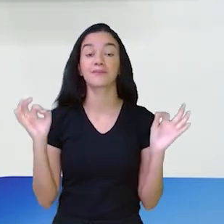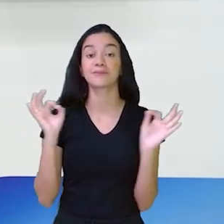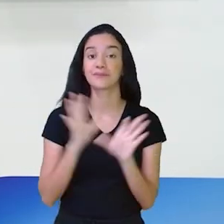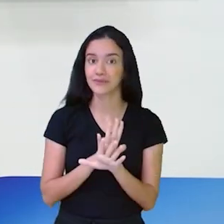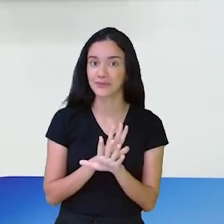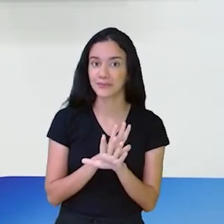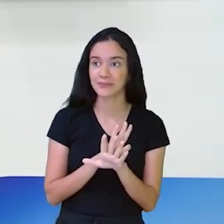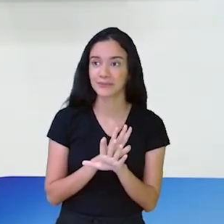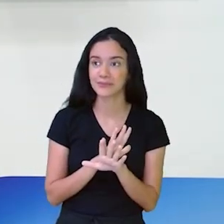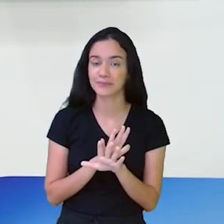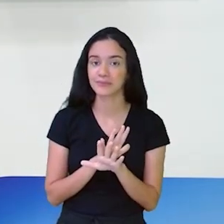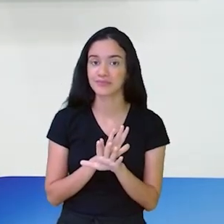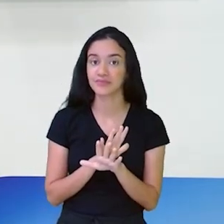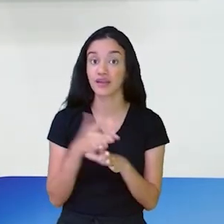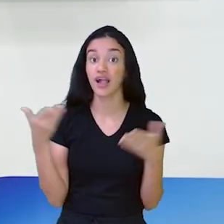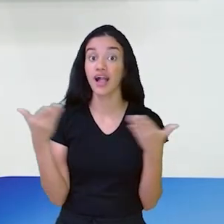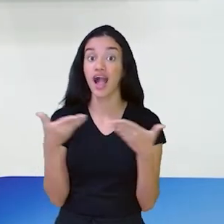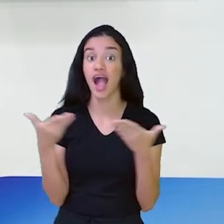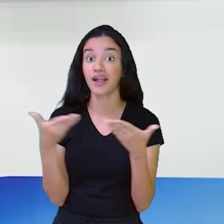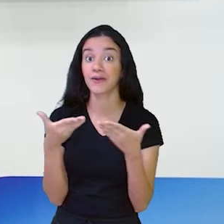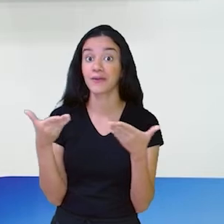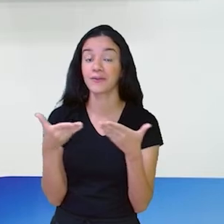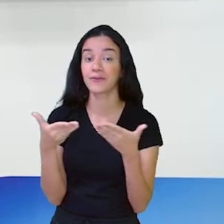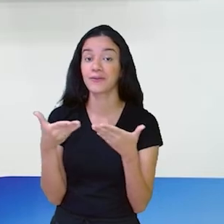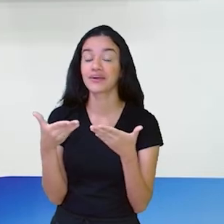Pronto. Fui no azul, agora eu vou no amarelo.